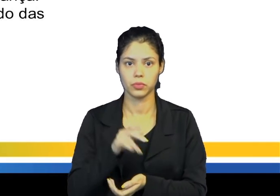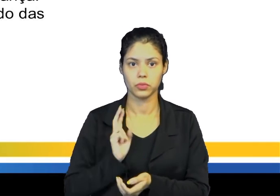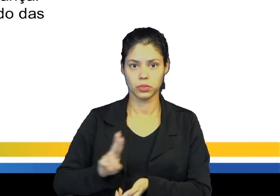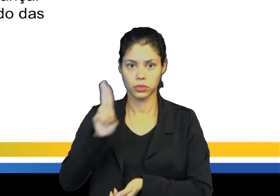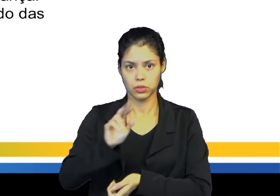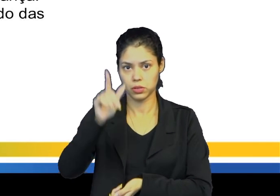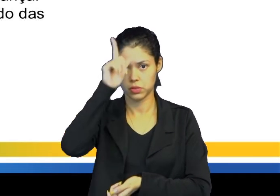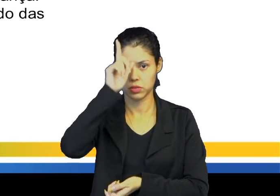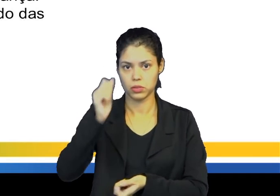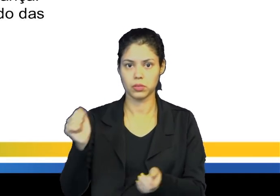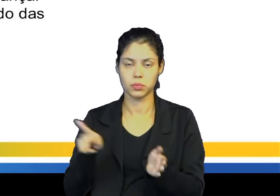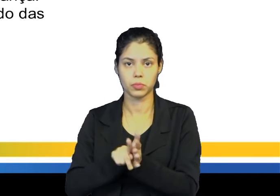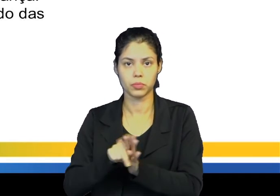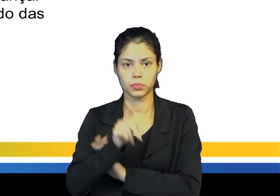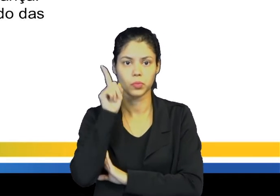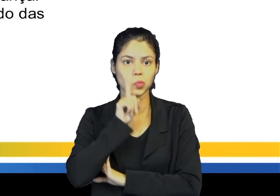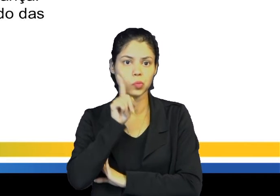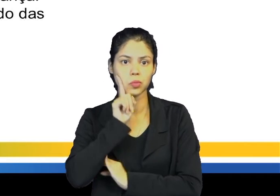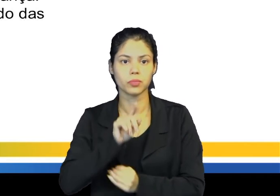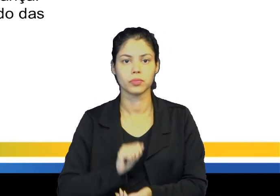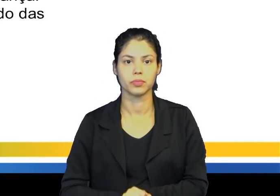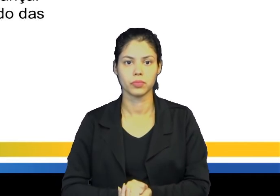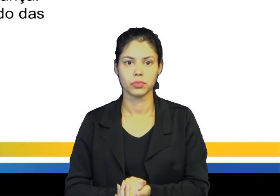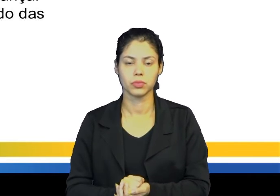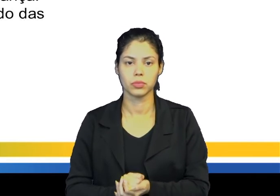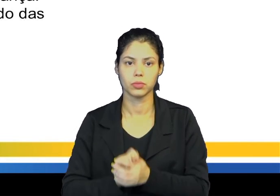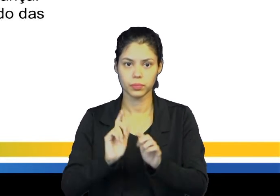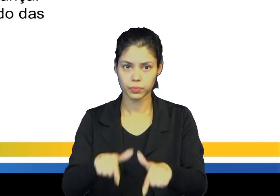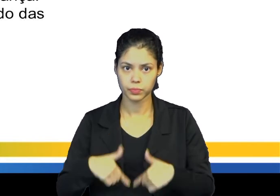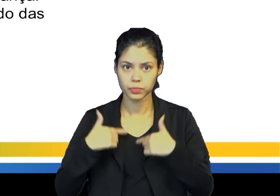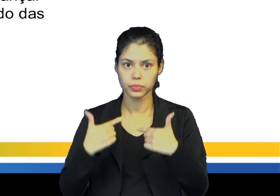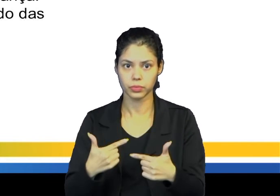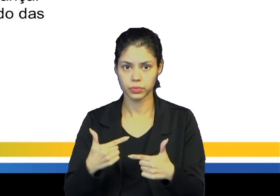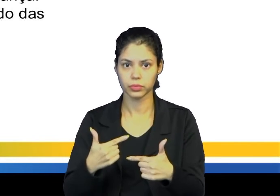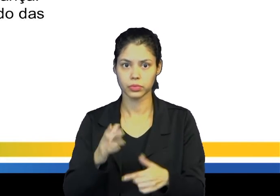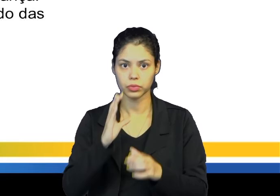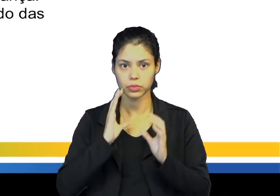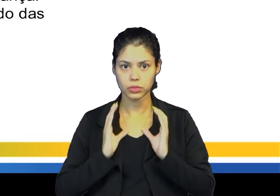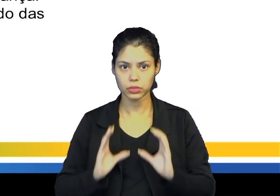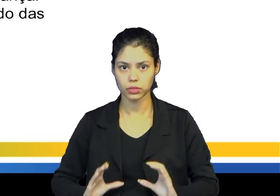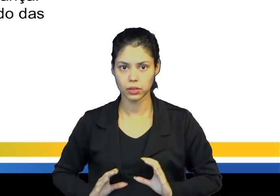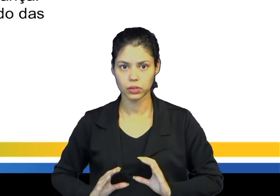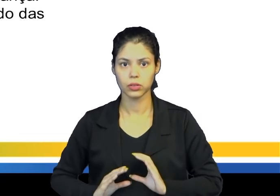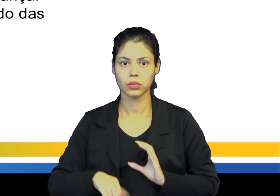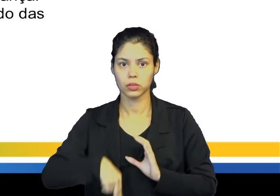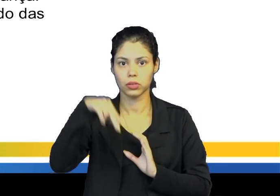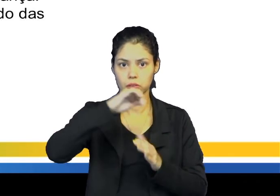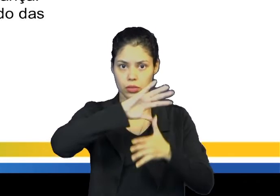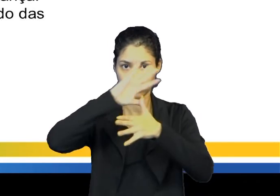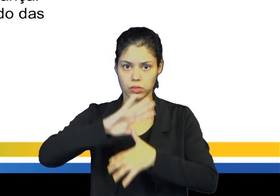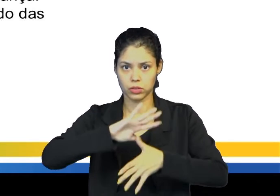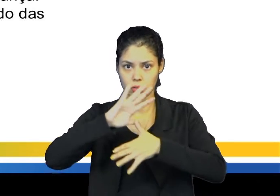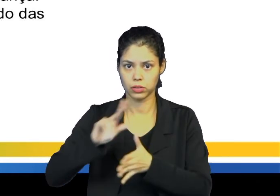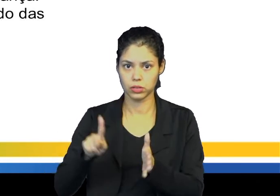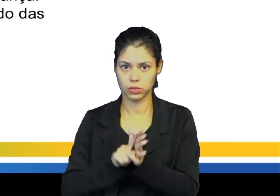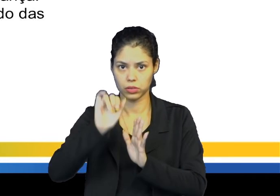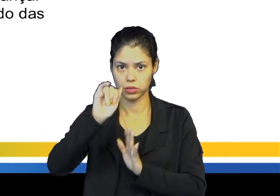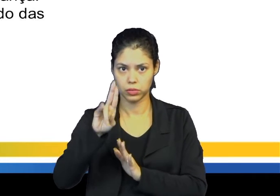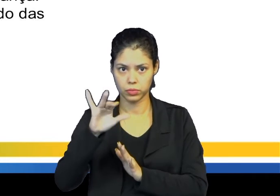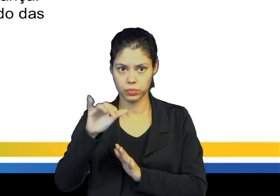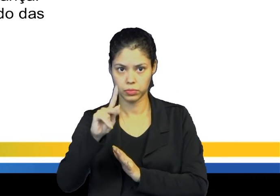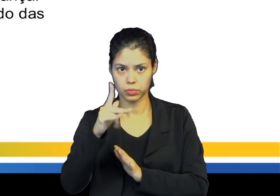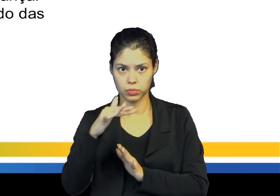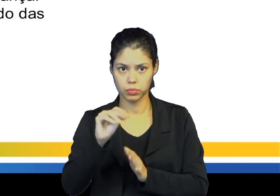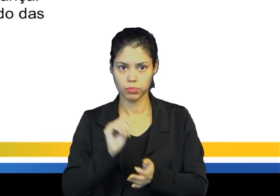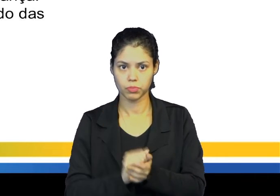hostilidade da Alemanha contra os Estados Unidos. Letra B, ataque a cidadãos norte-americanos que estavam na